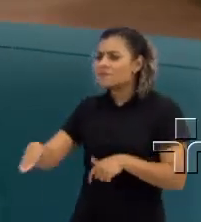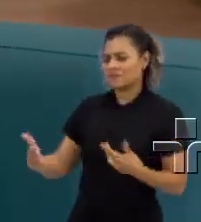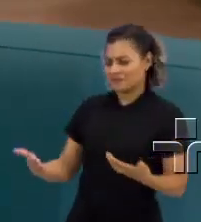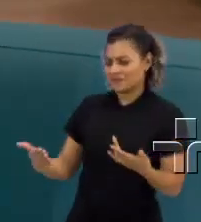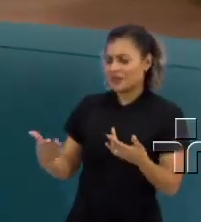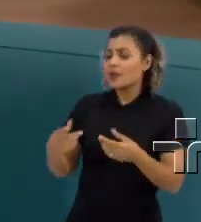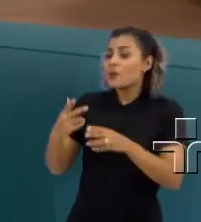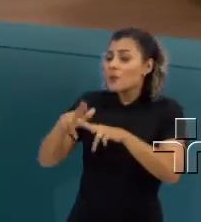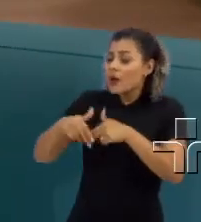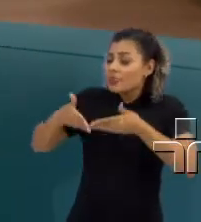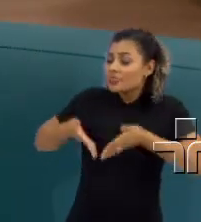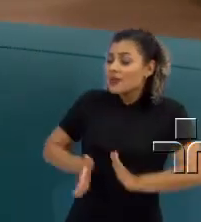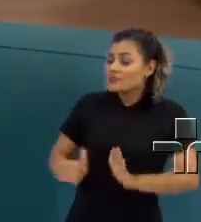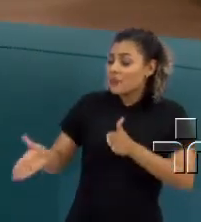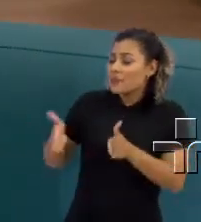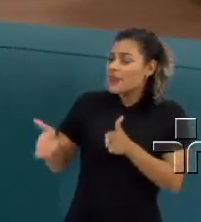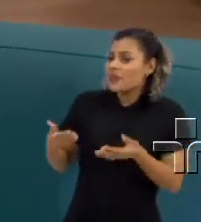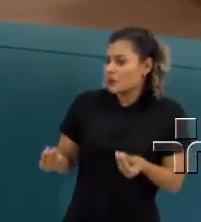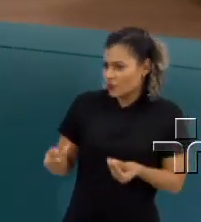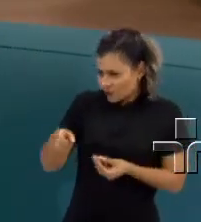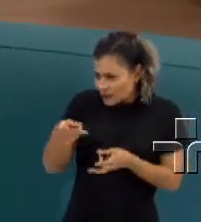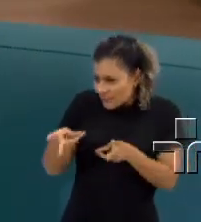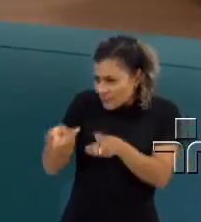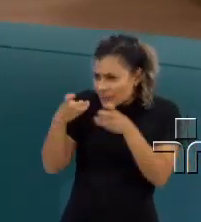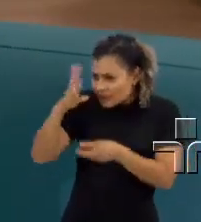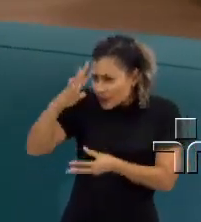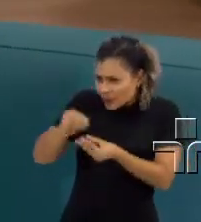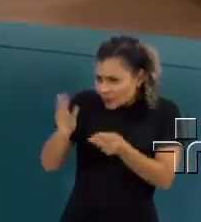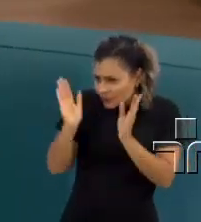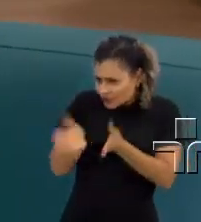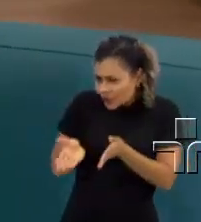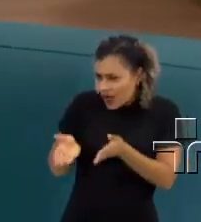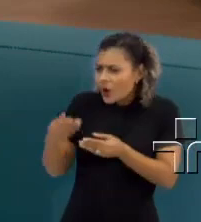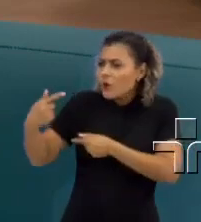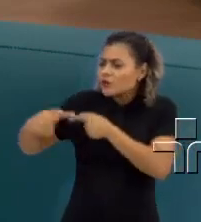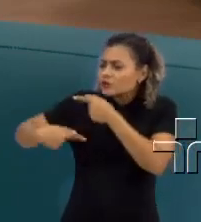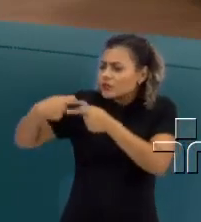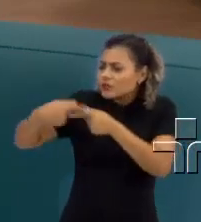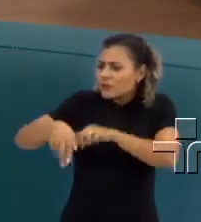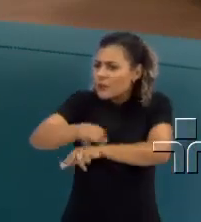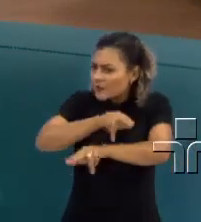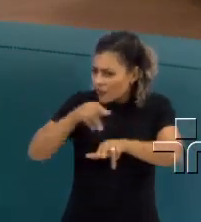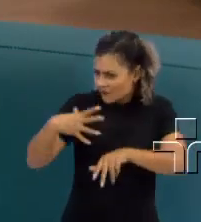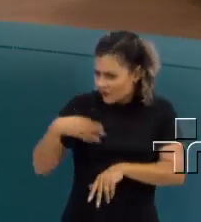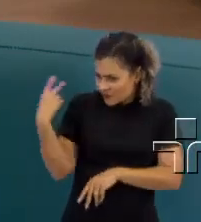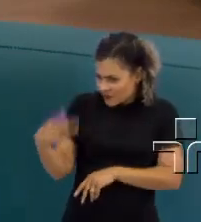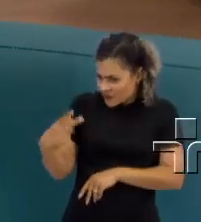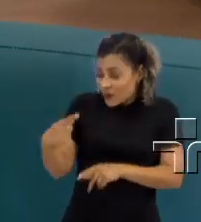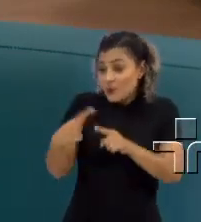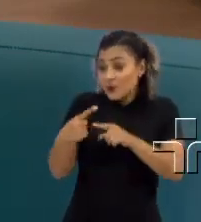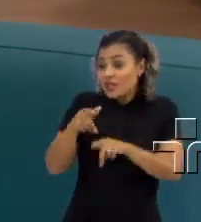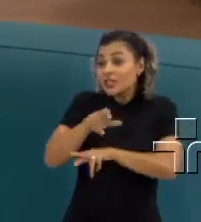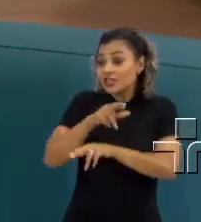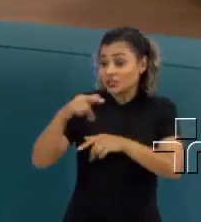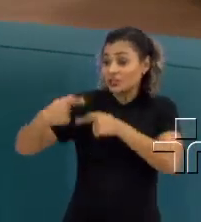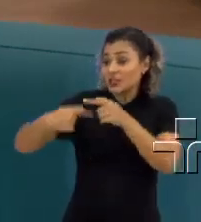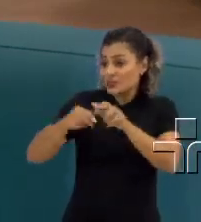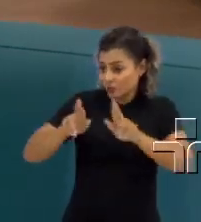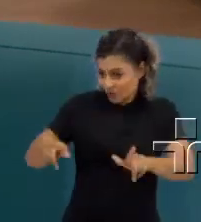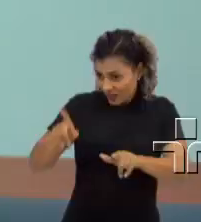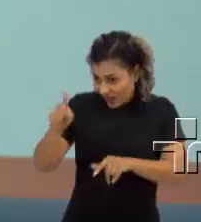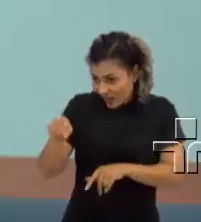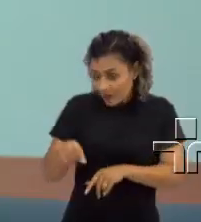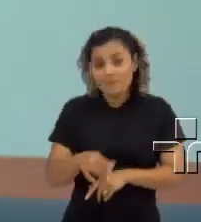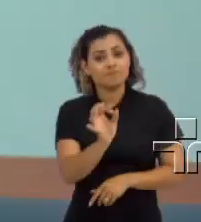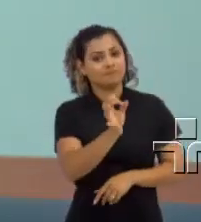partir da época que ele nasceu. Você já parou para pensar isso nas gerações dos seus filhos? Porque eles estão em gerações diferentes, é isso?